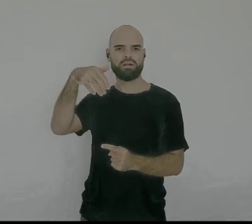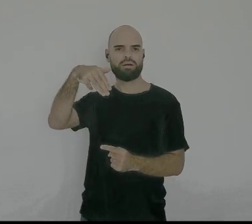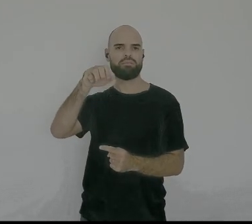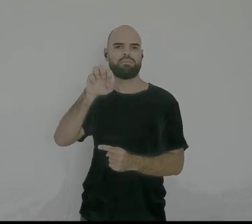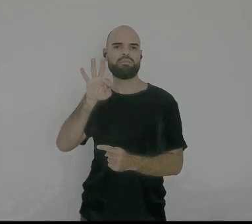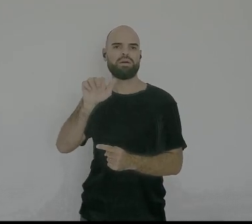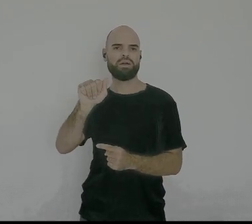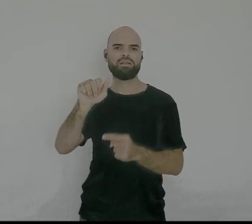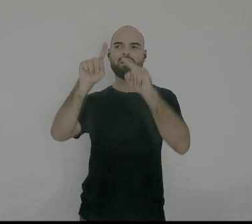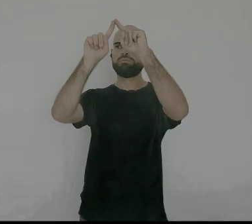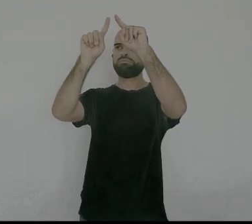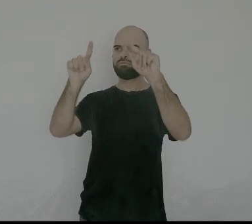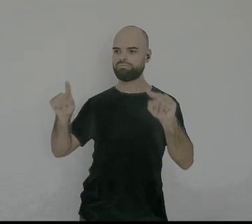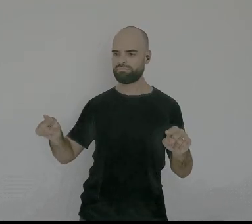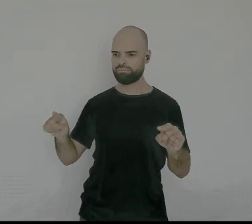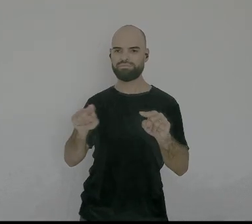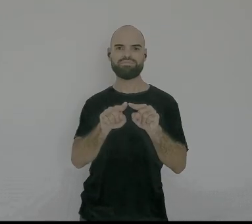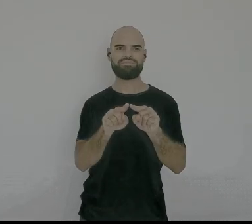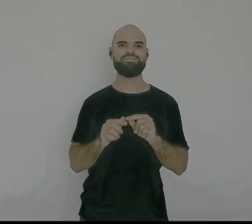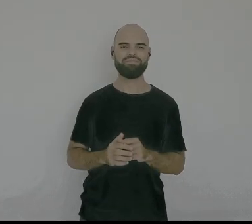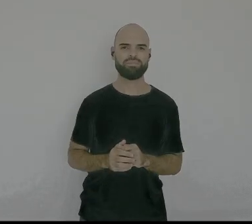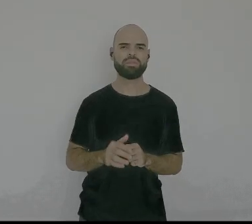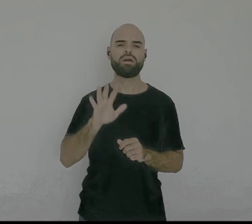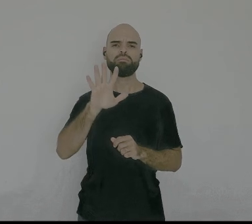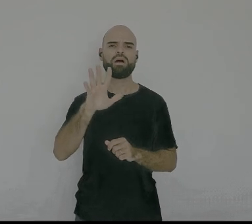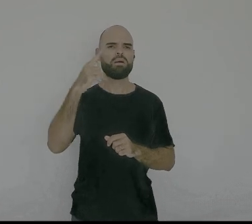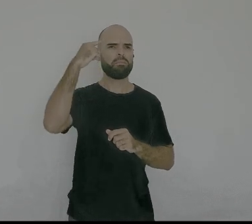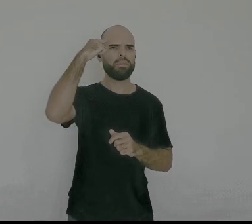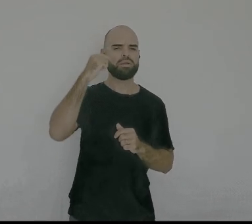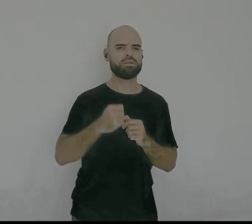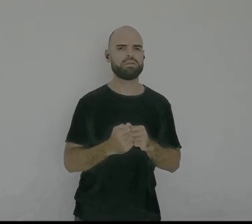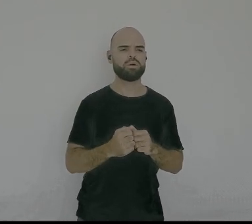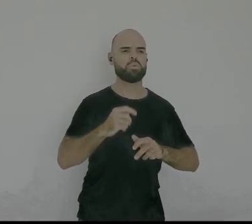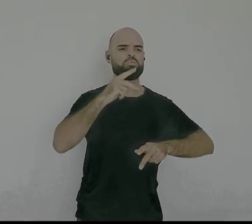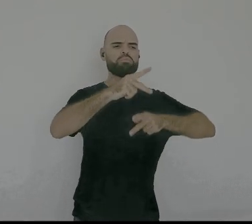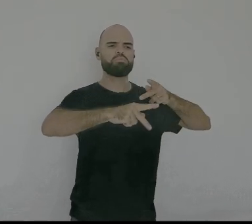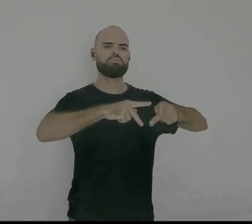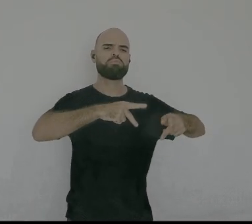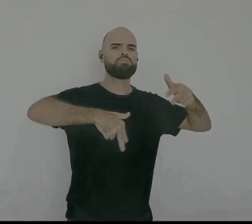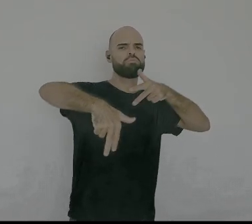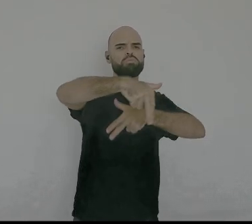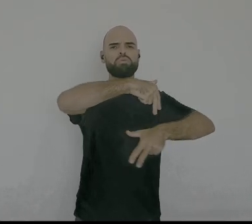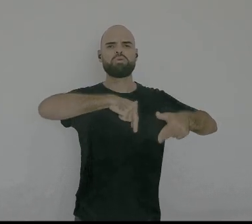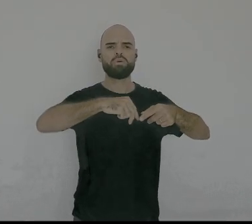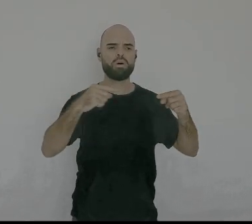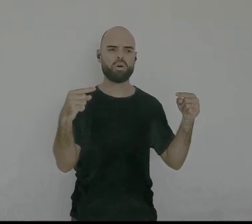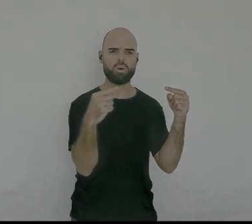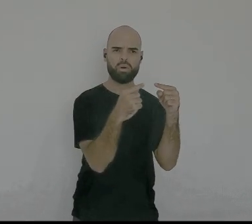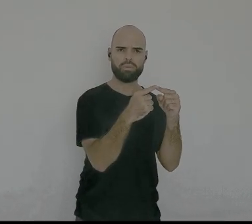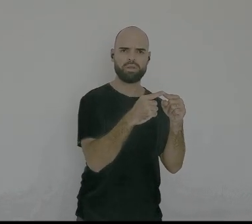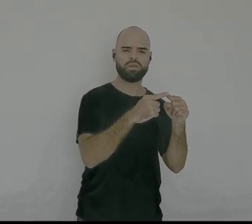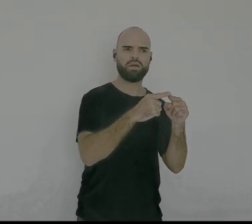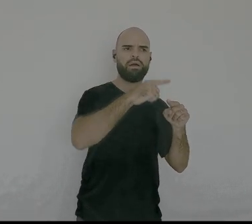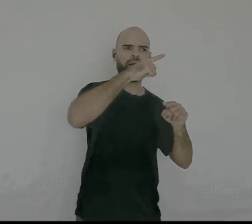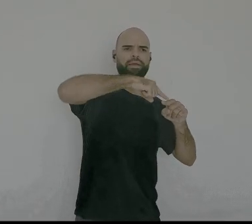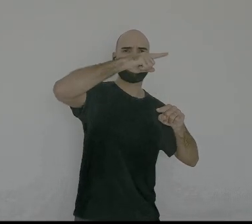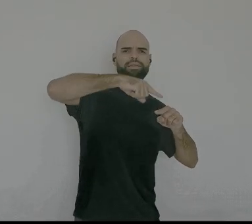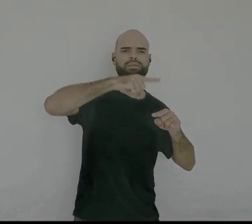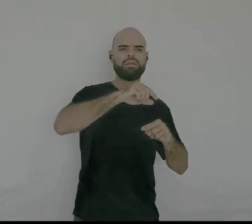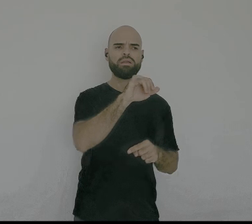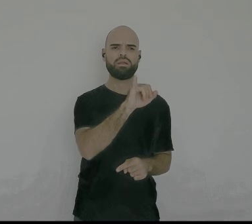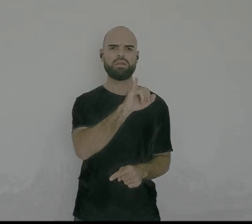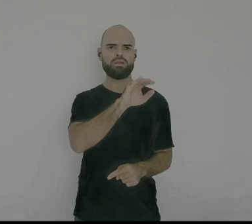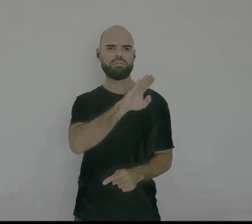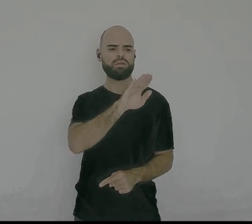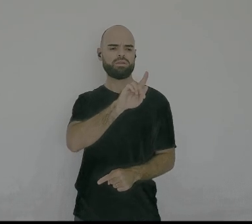do triângulo que representa a tripla meta, o triple aim. E ela não é a população IBGE, não